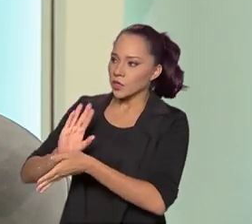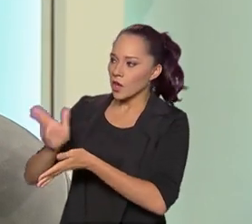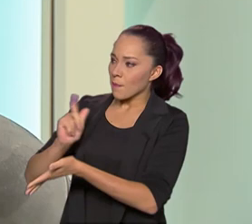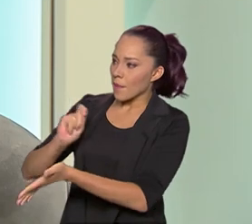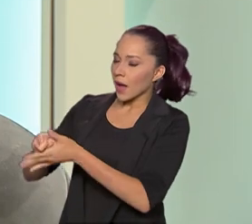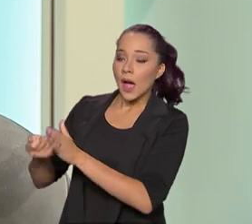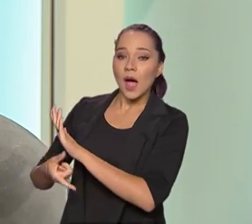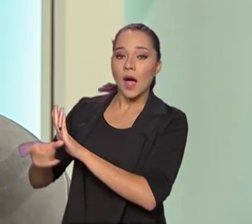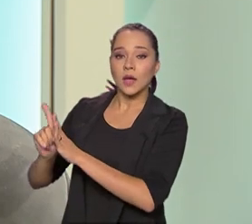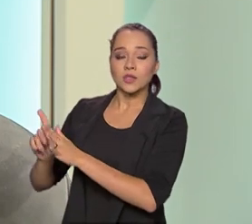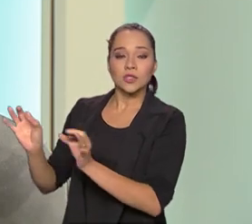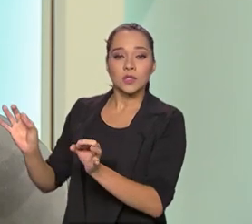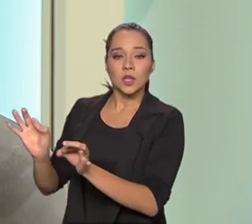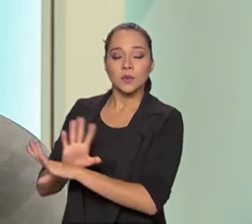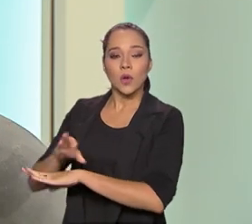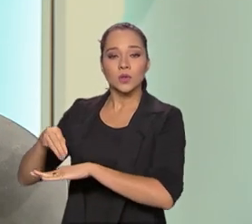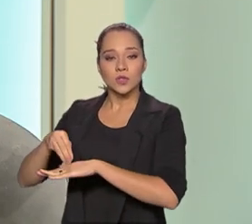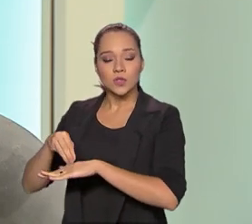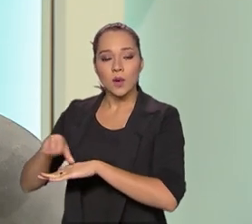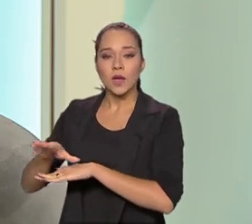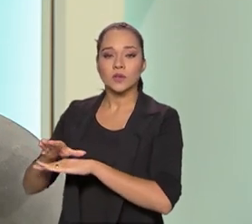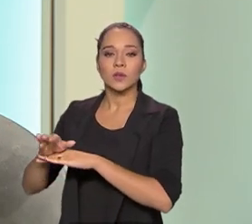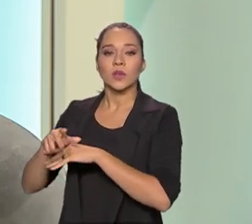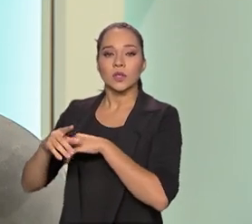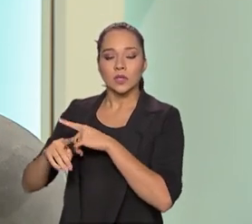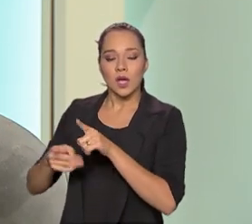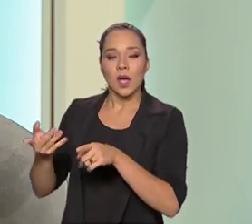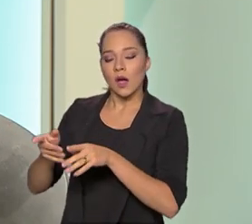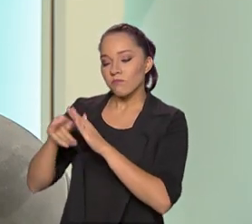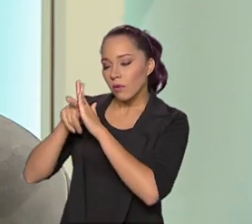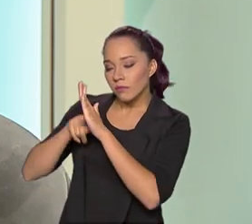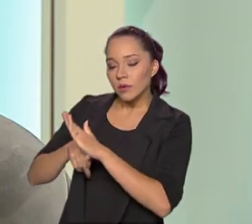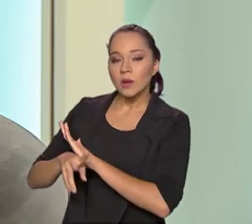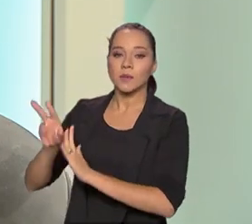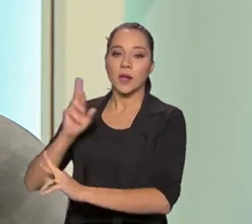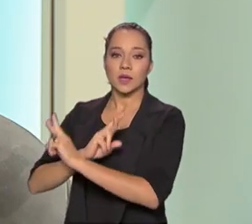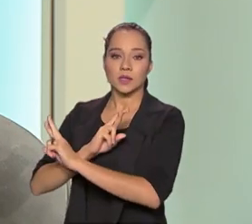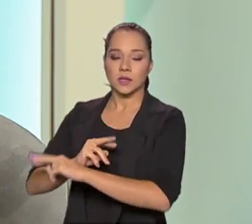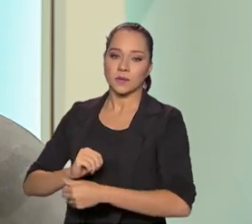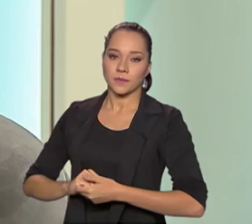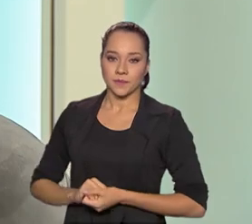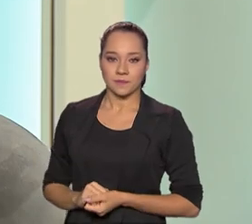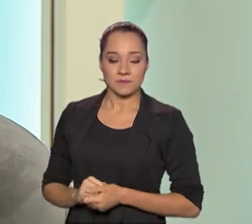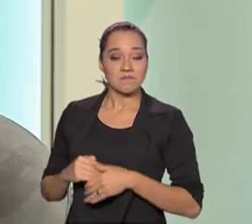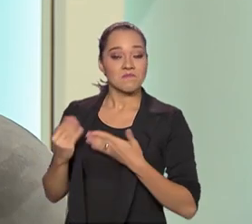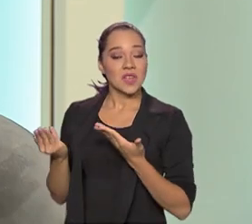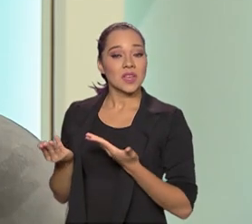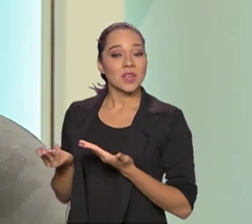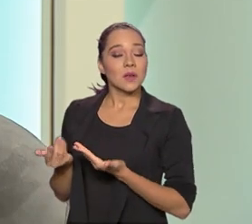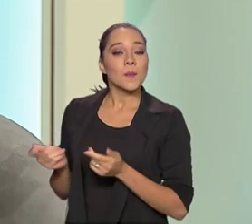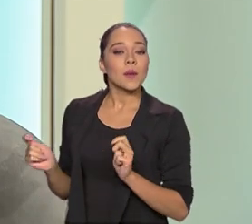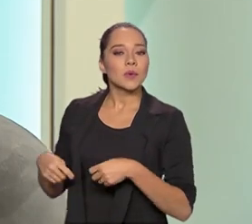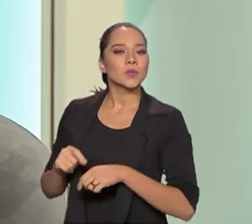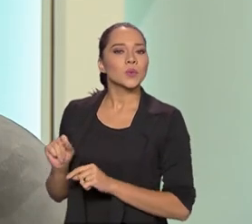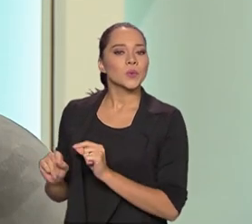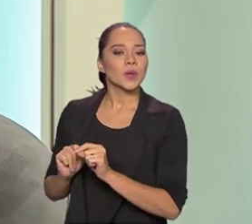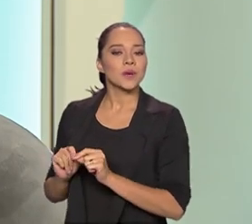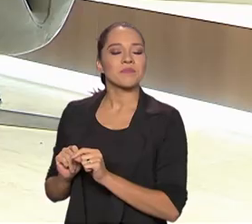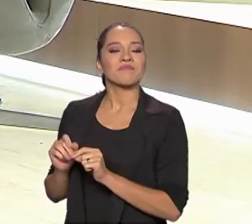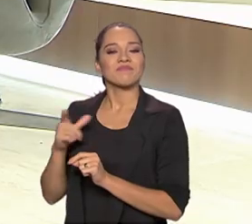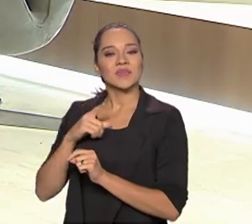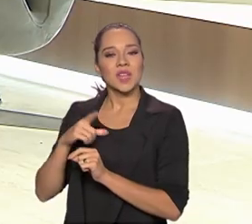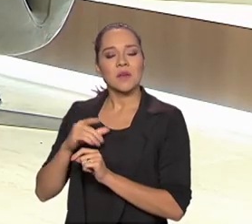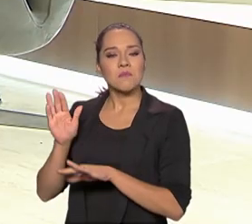da conclusão do despacho, do desembaraço e da conferência pela Receita Federal. Isso nos permitiu um